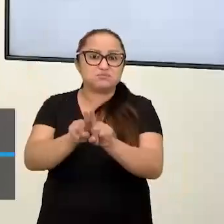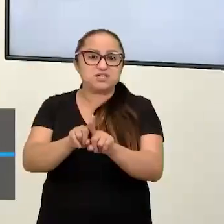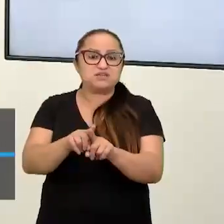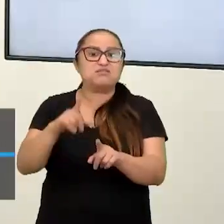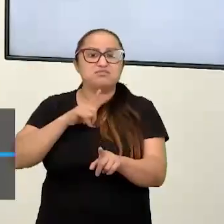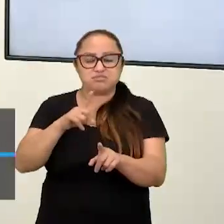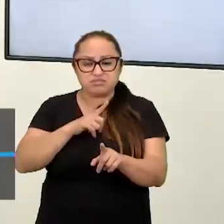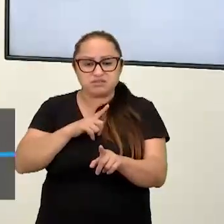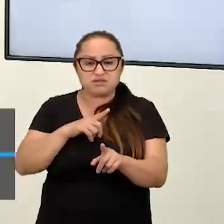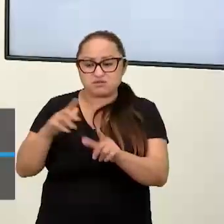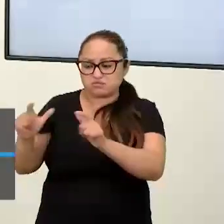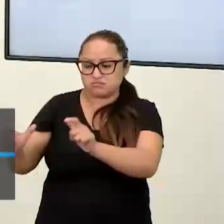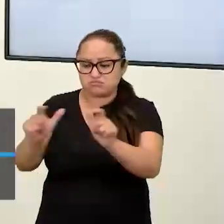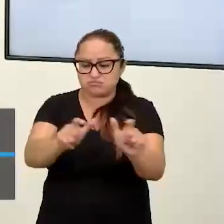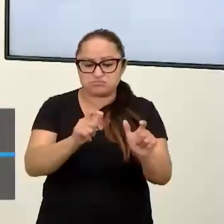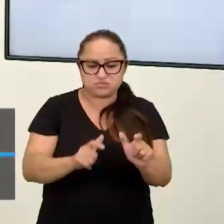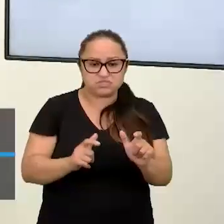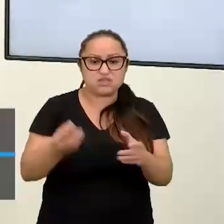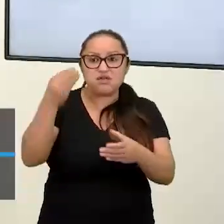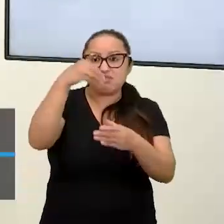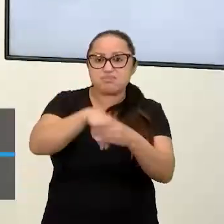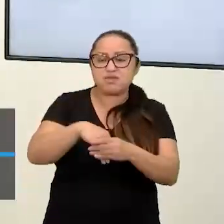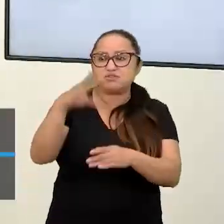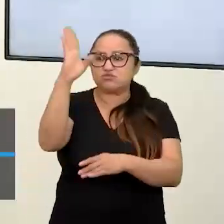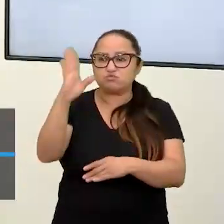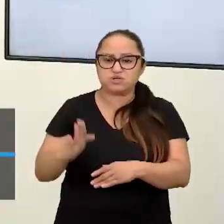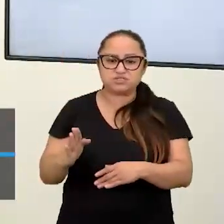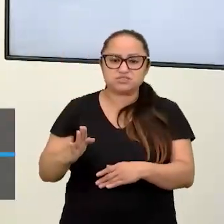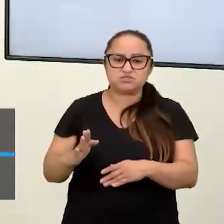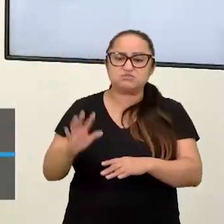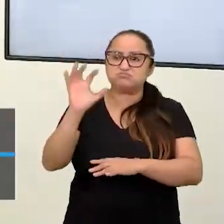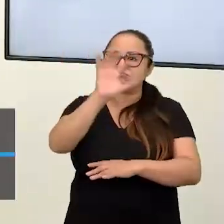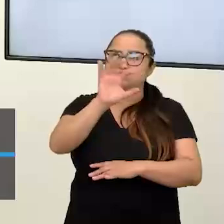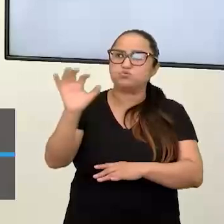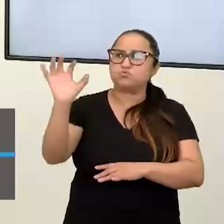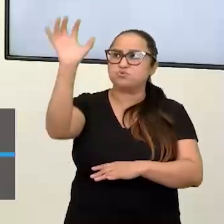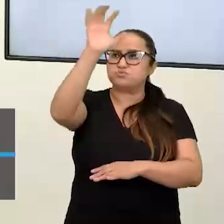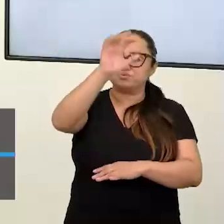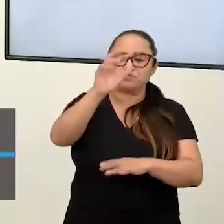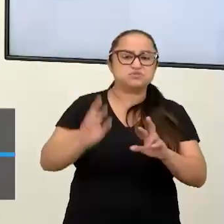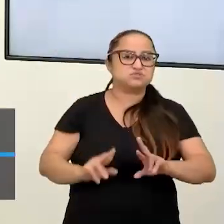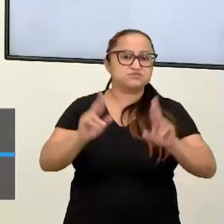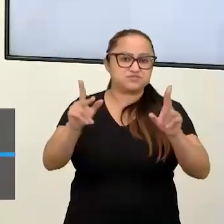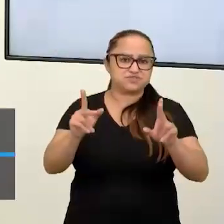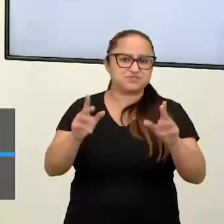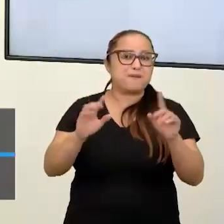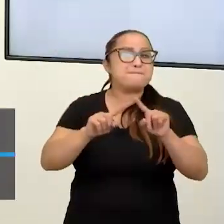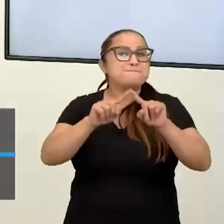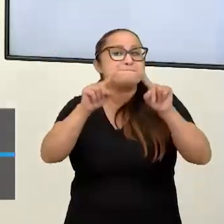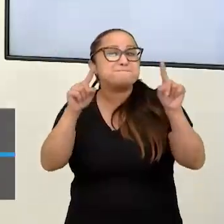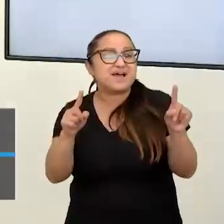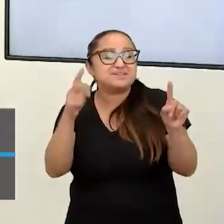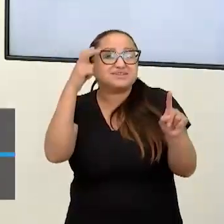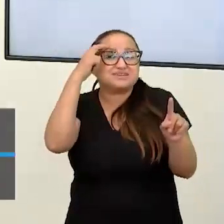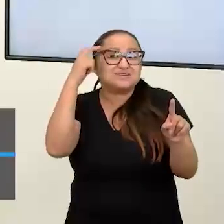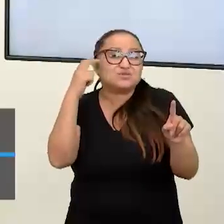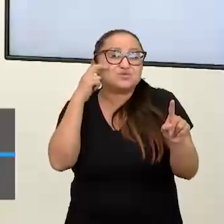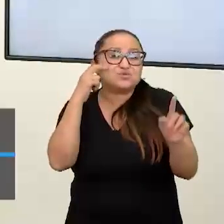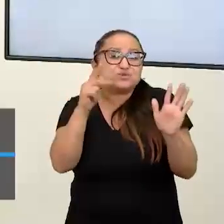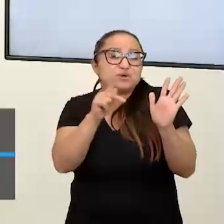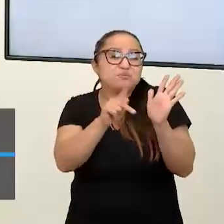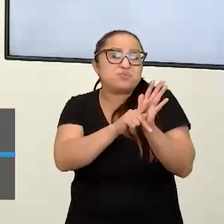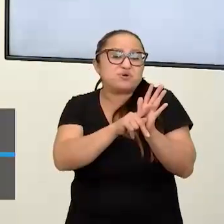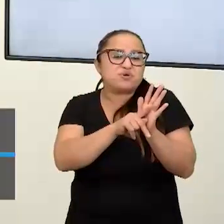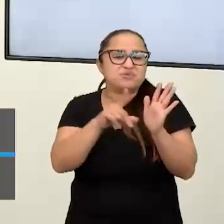outros lugares, inclusive dentro do Brasil, nas diferentes regiões. Agora, essa cultura singular, ela também está associada